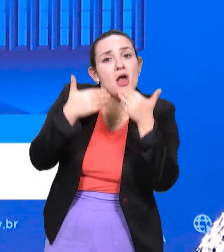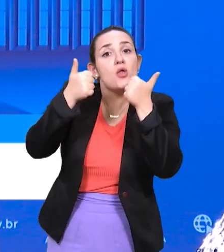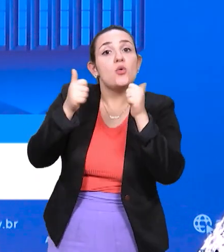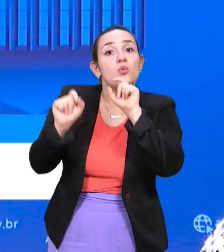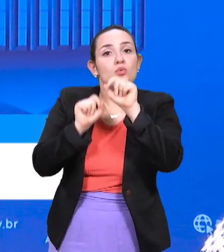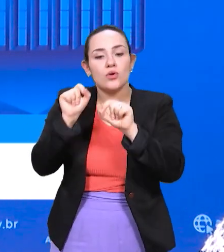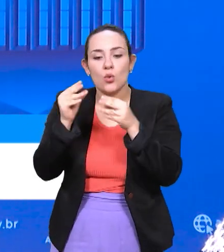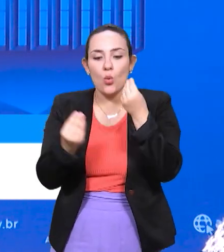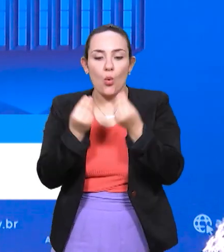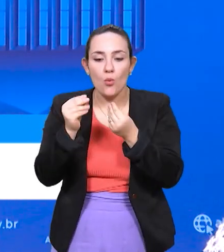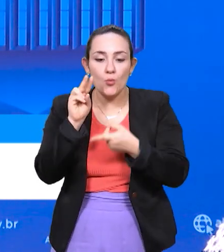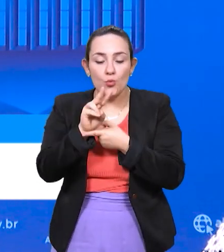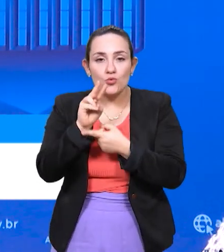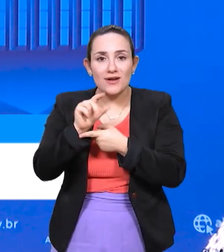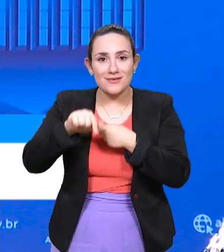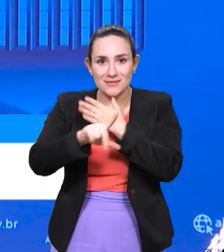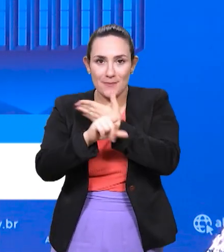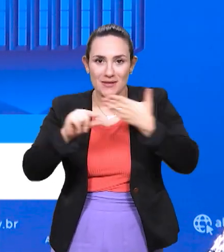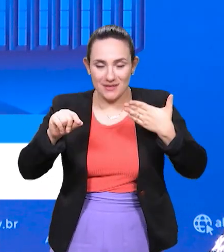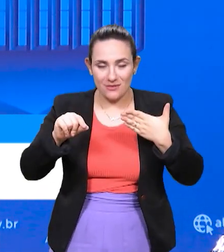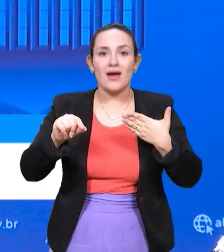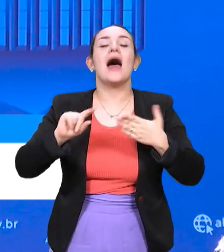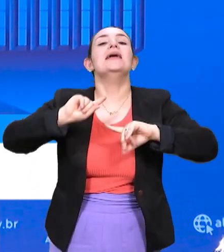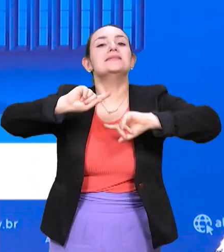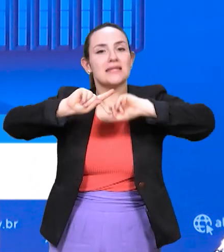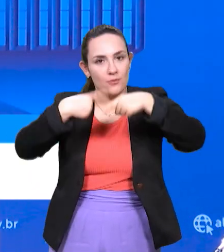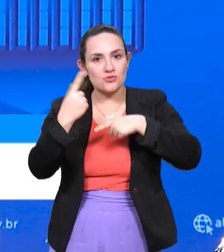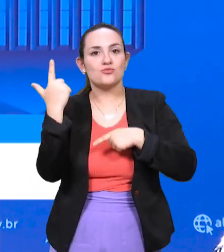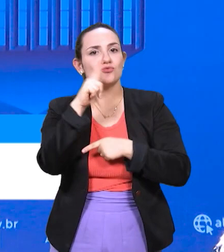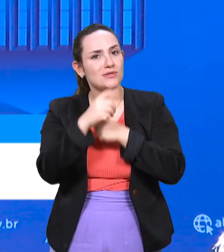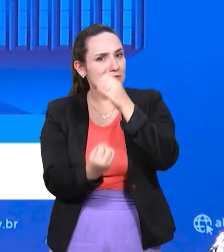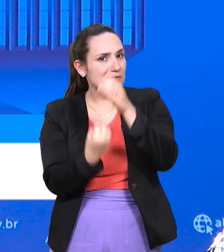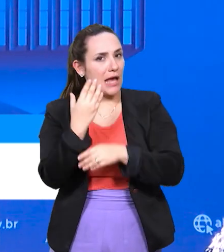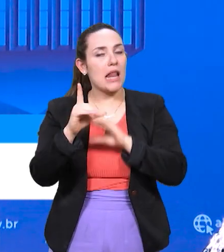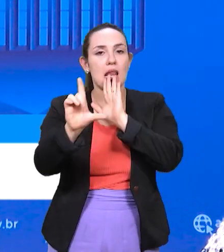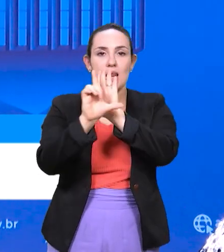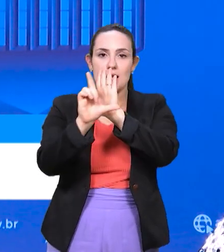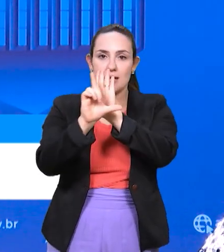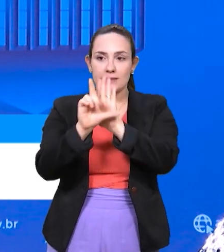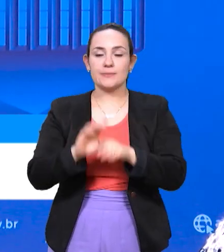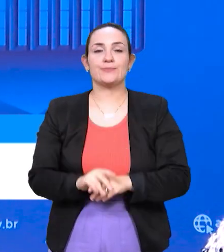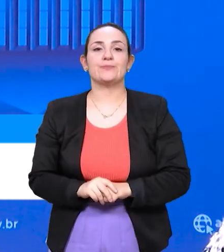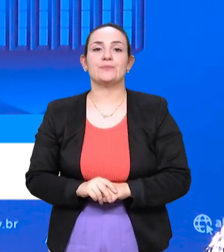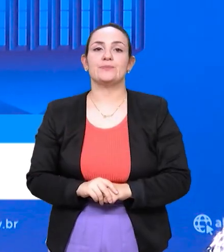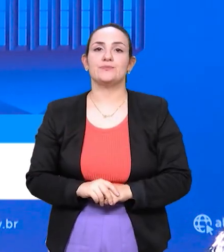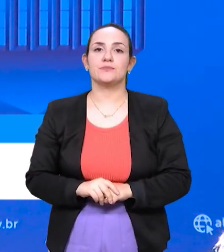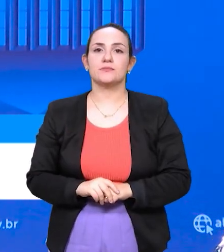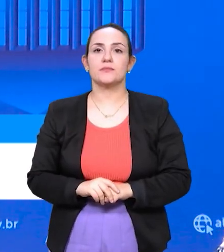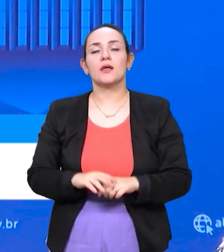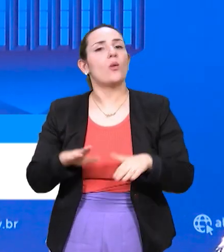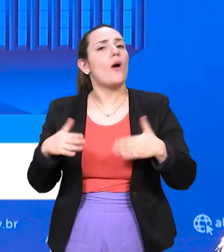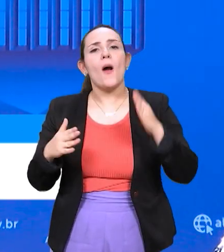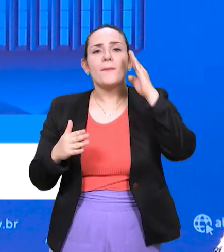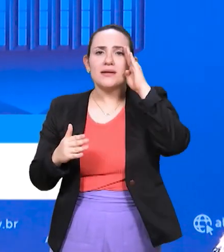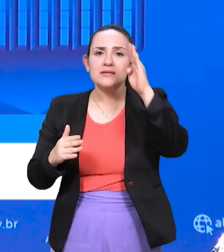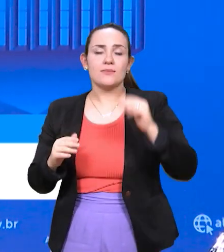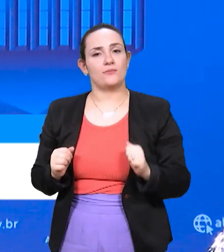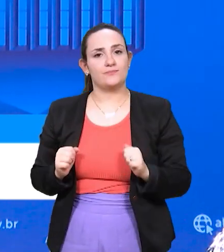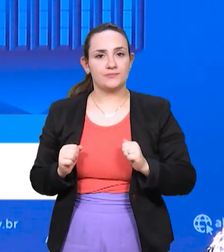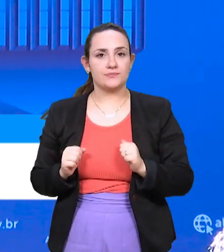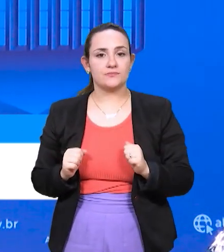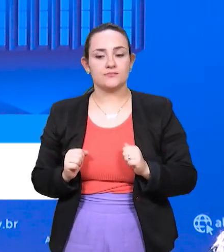estudo sobre o nosso bioma pantanal, para aí sim fazer uma lei que possa ter